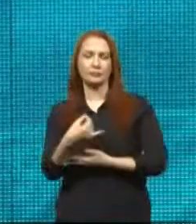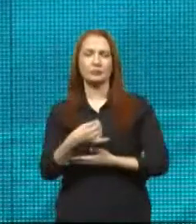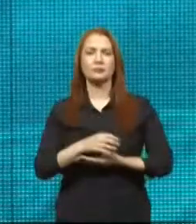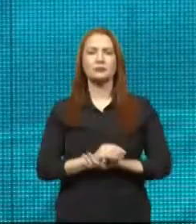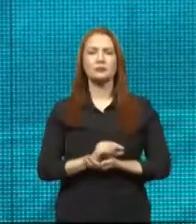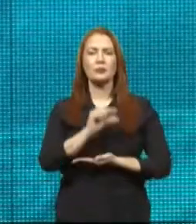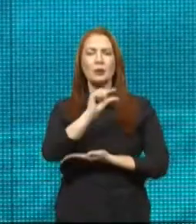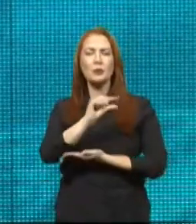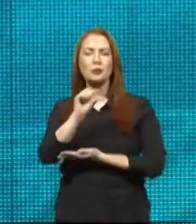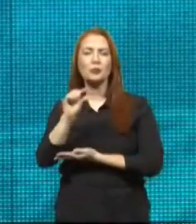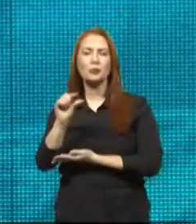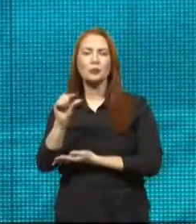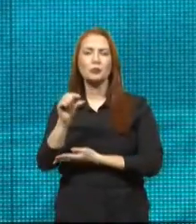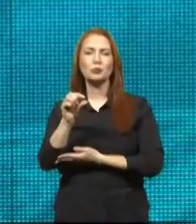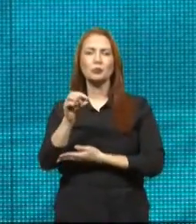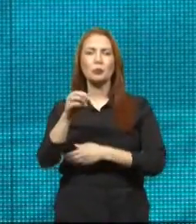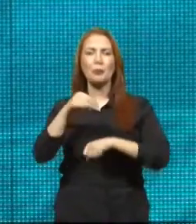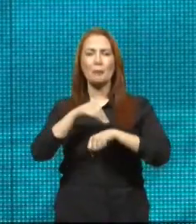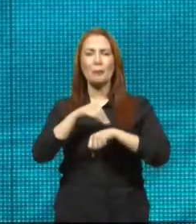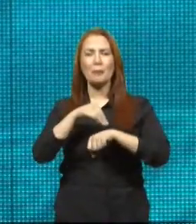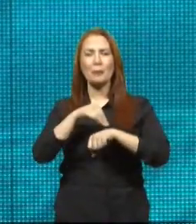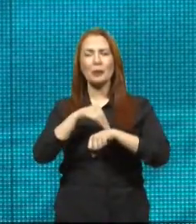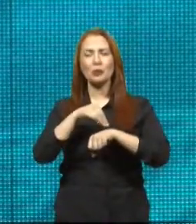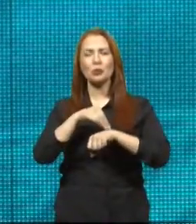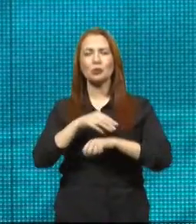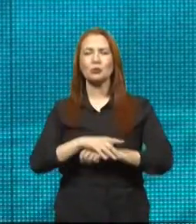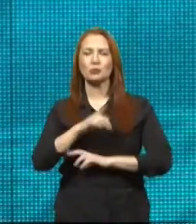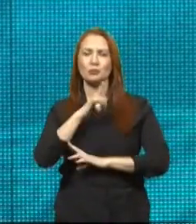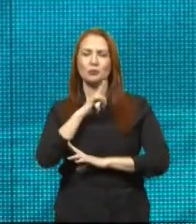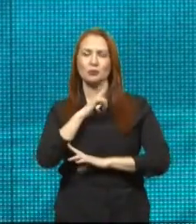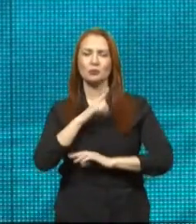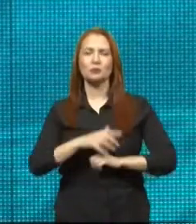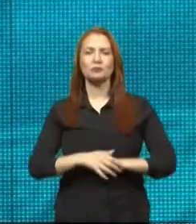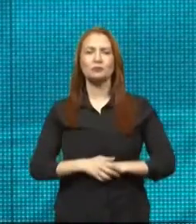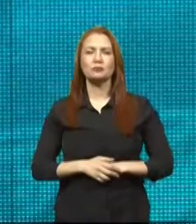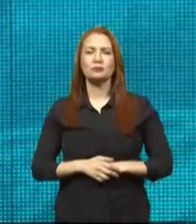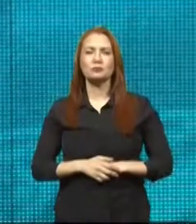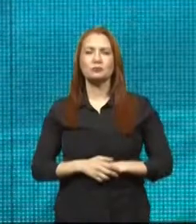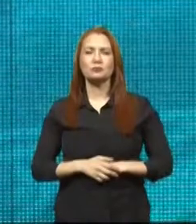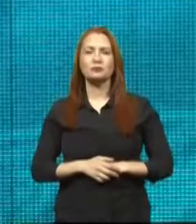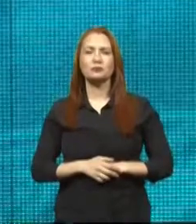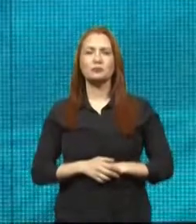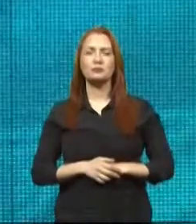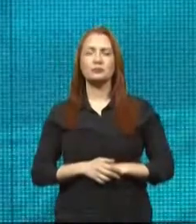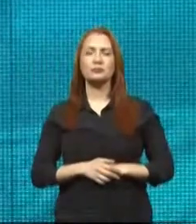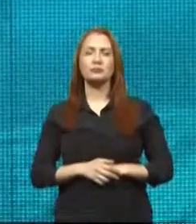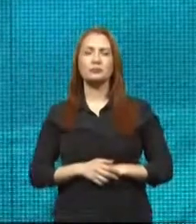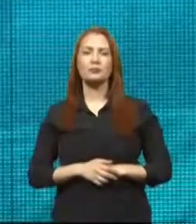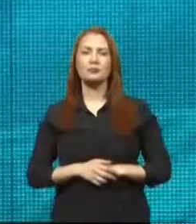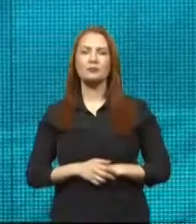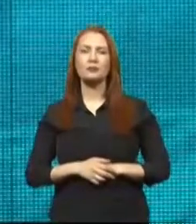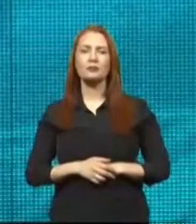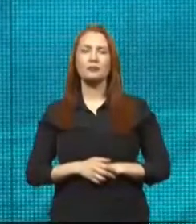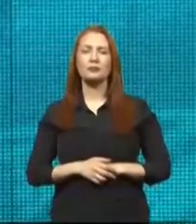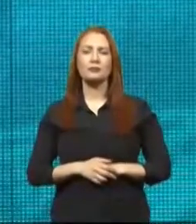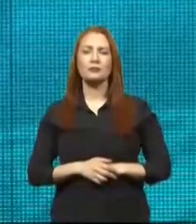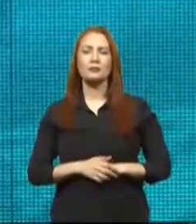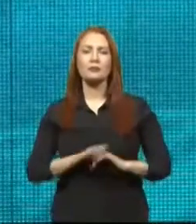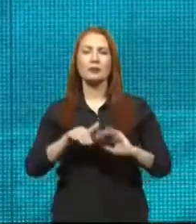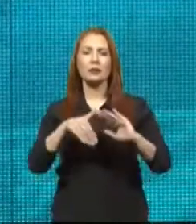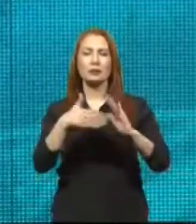poucos minutos ainda que nos restam para repassar a palavra, então, para os